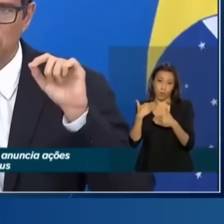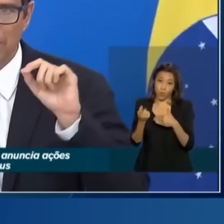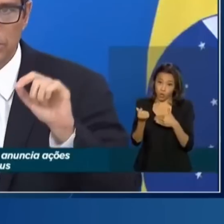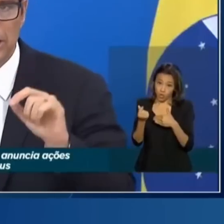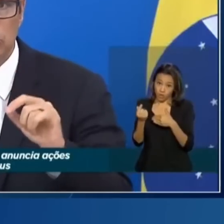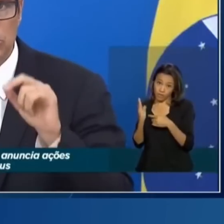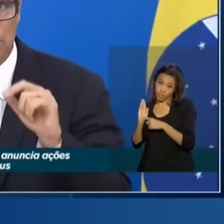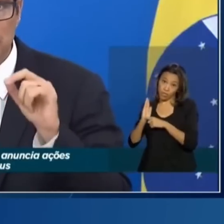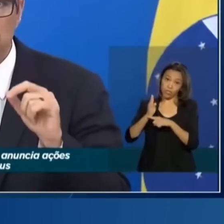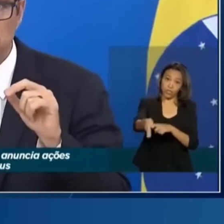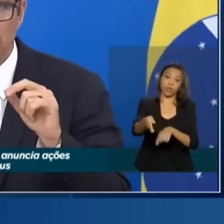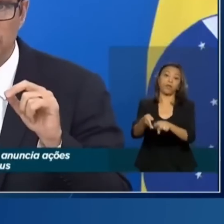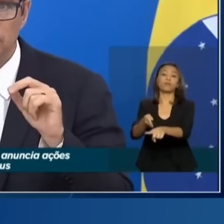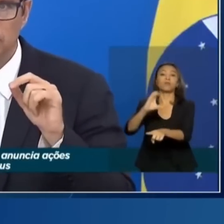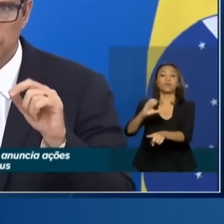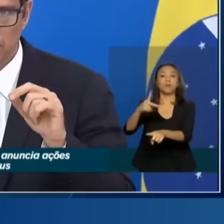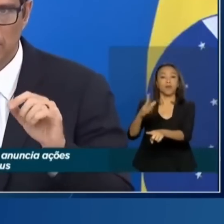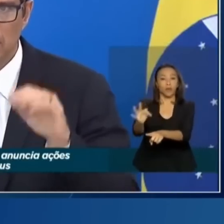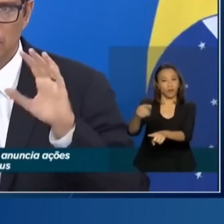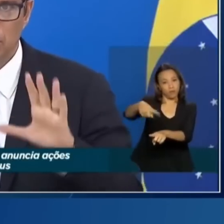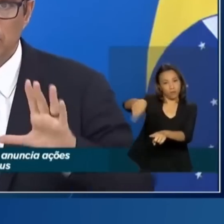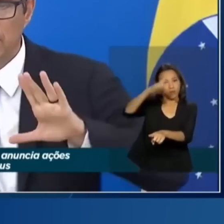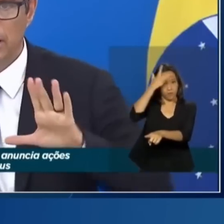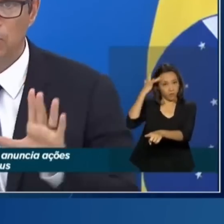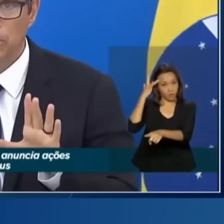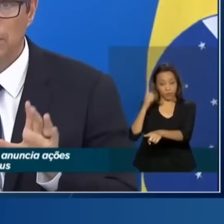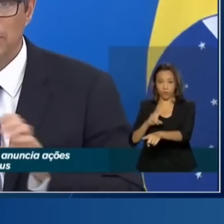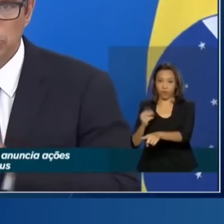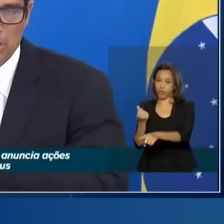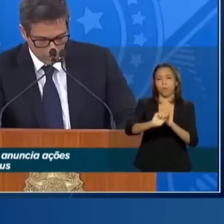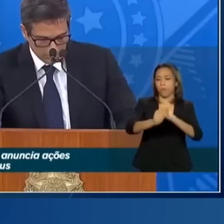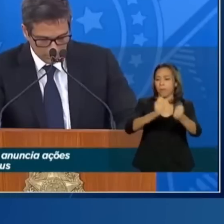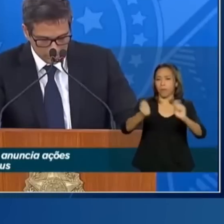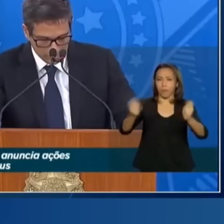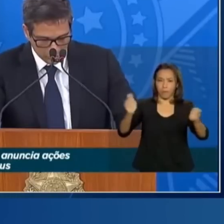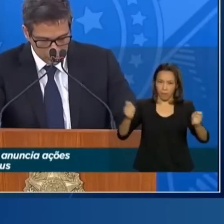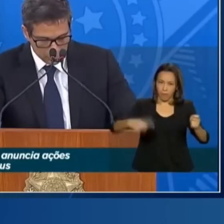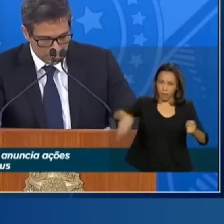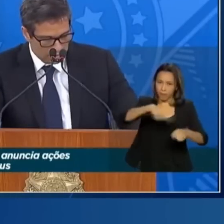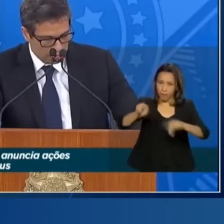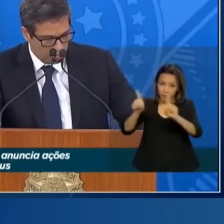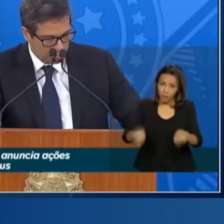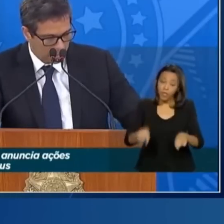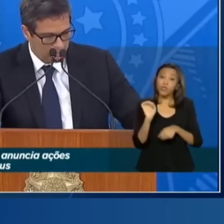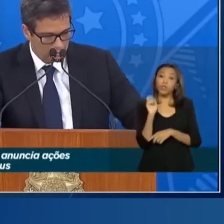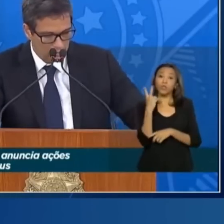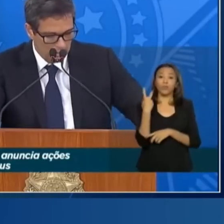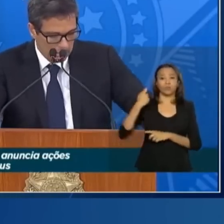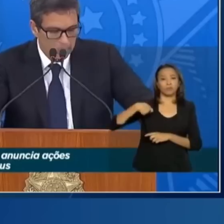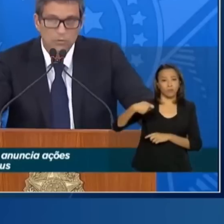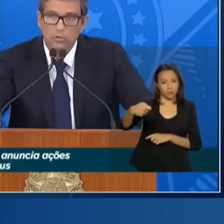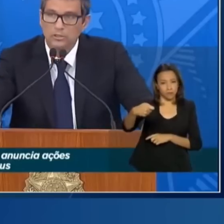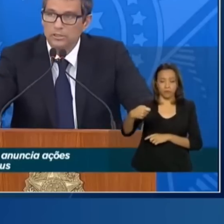alta. E outra coisa, a inflação, ela é um dos lados de um cálculo. O outro